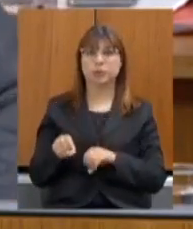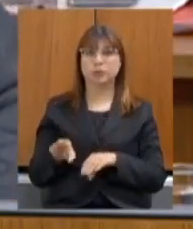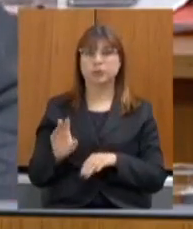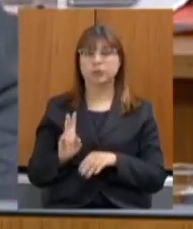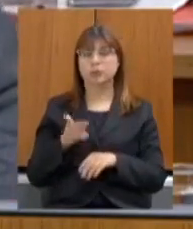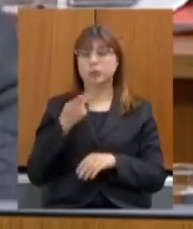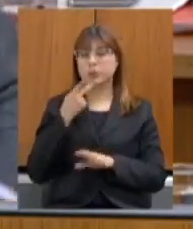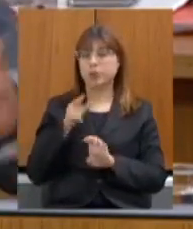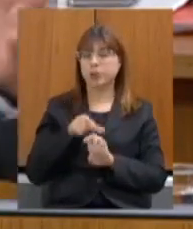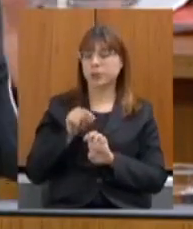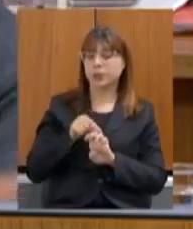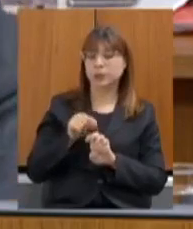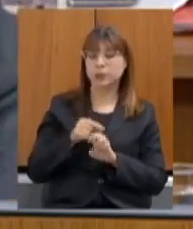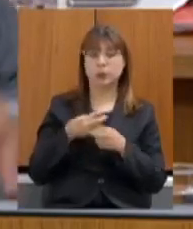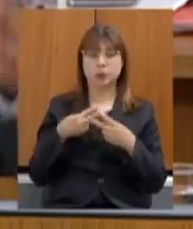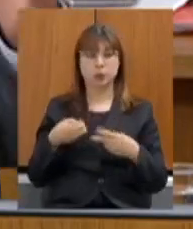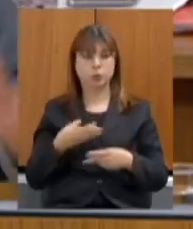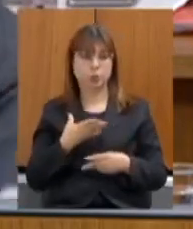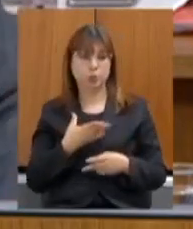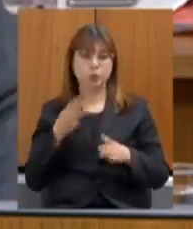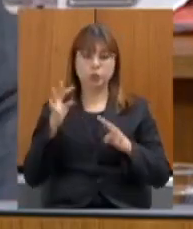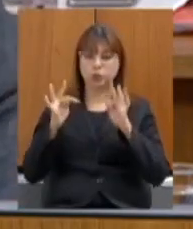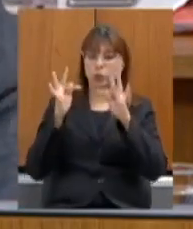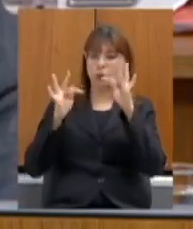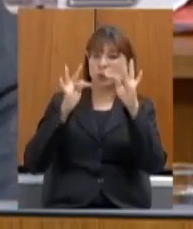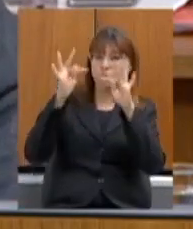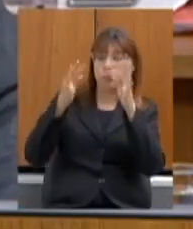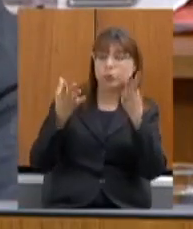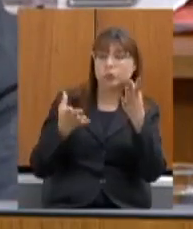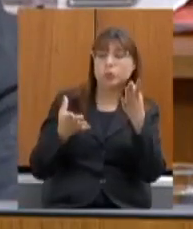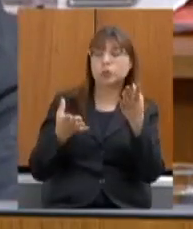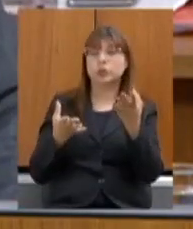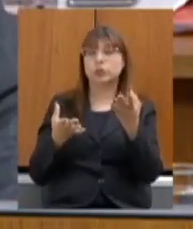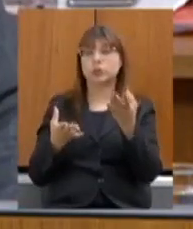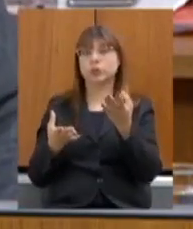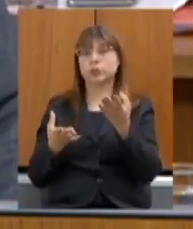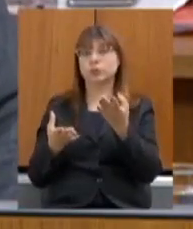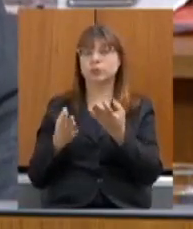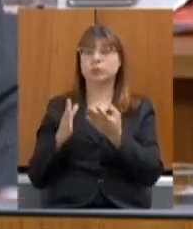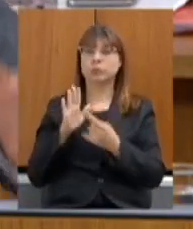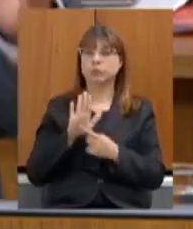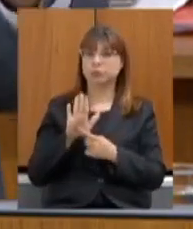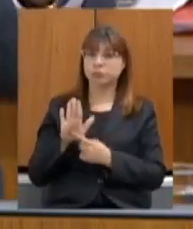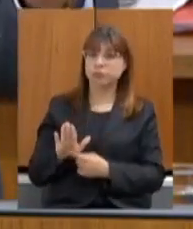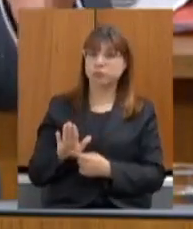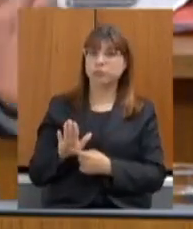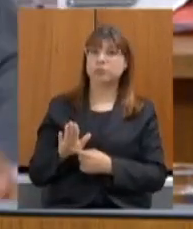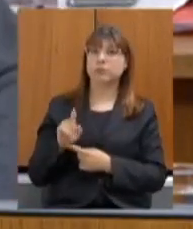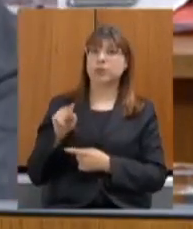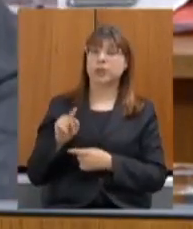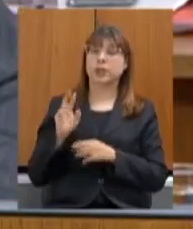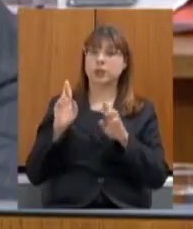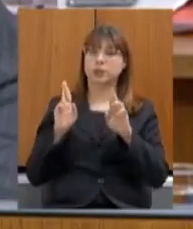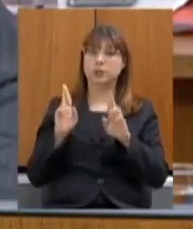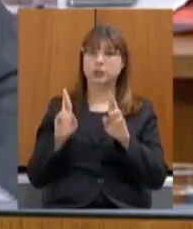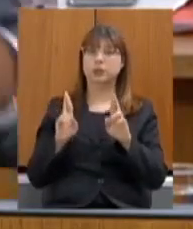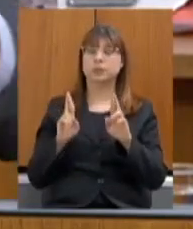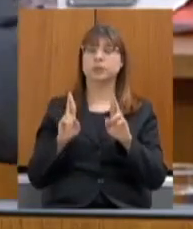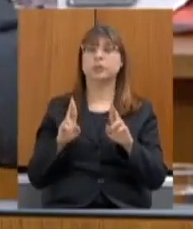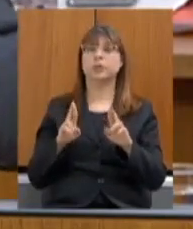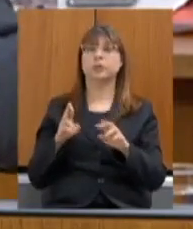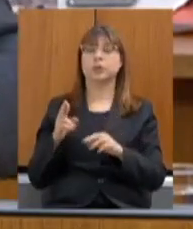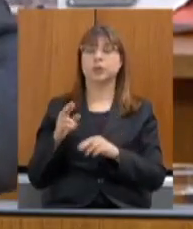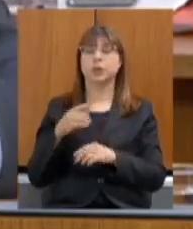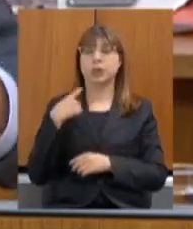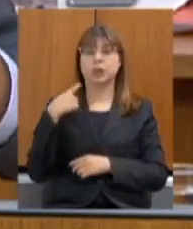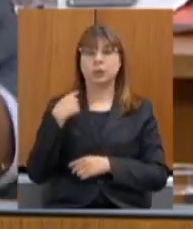empreendedorismo, inovação, tecnologia, para manifestar a Vossa Excelência, que é de autoria do deputado Antônio Carlos Arantes e